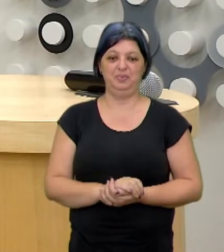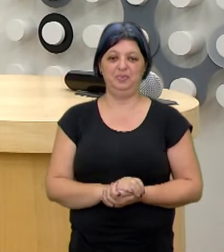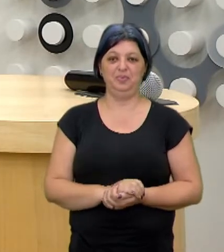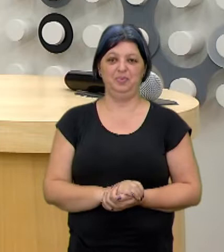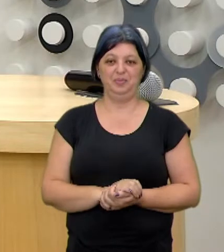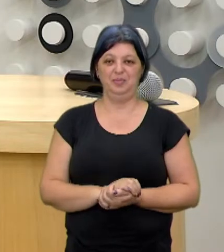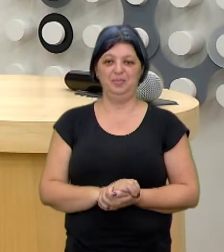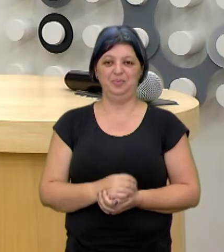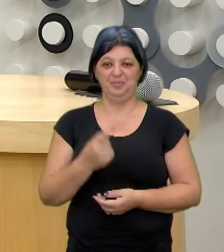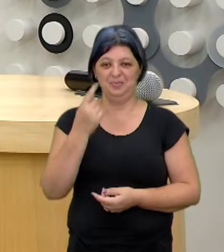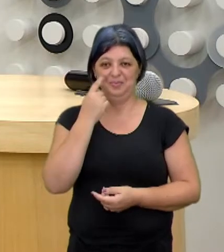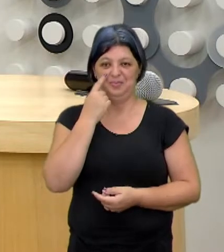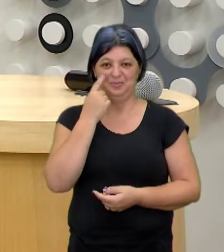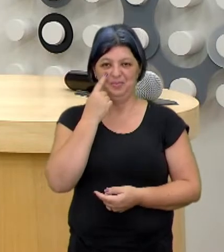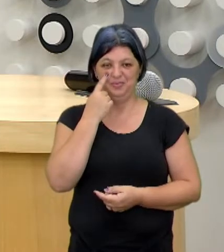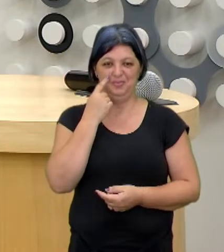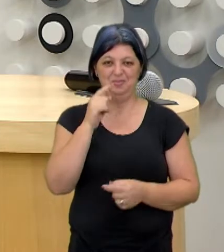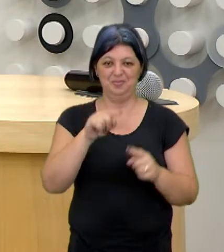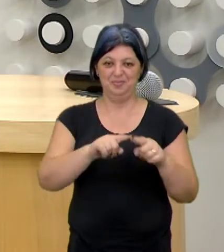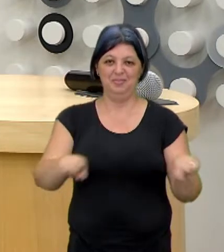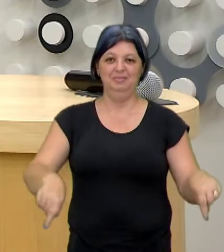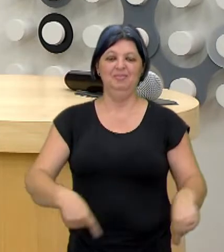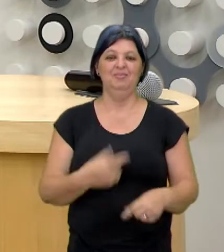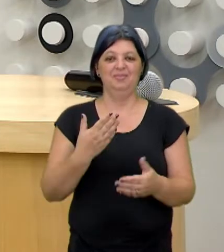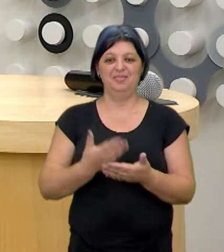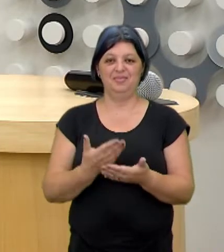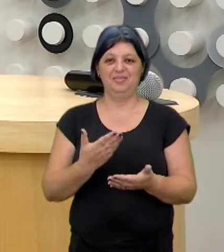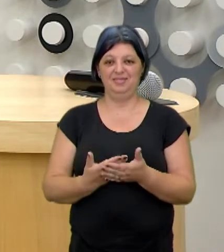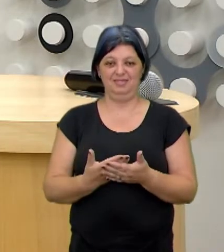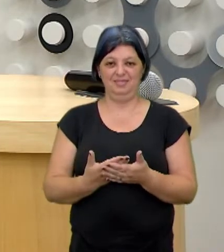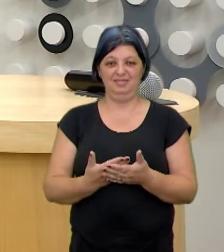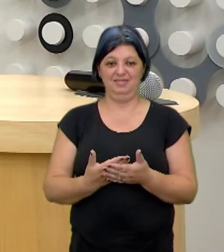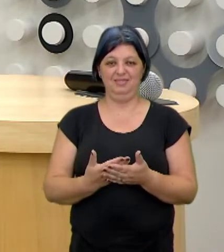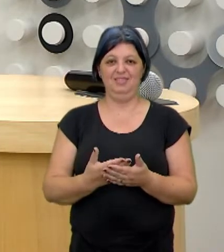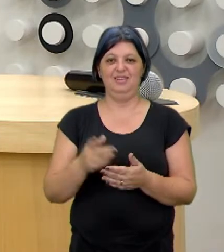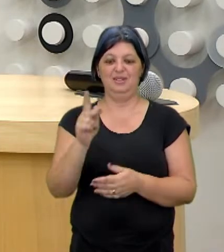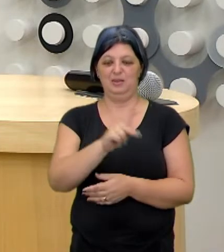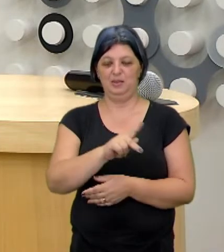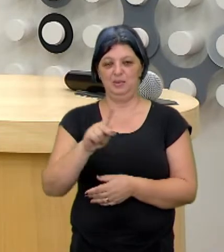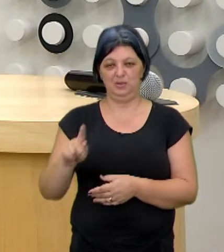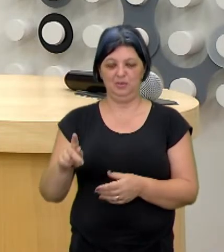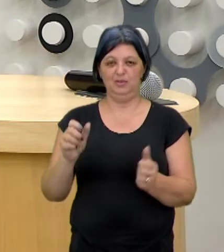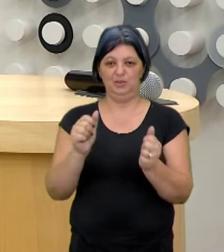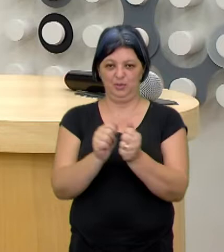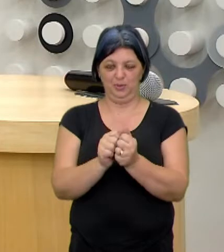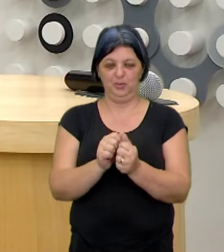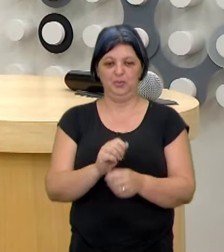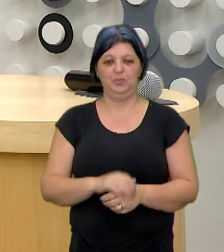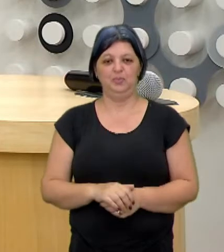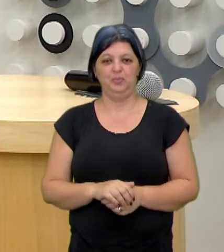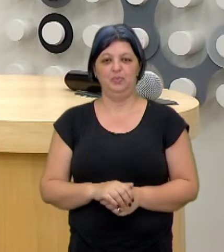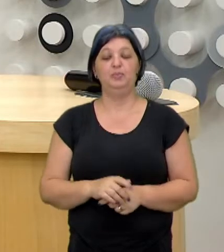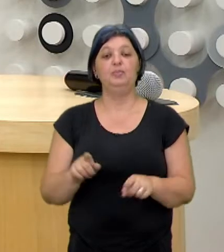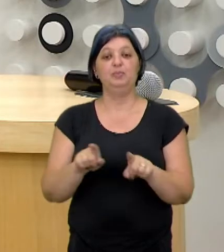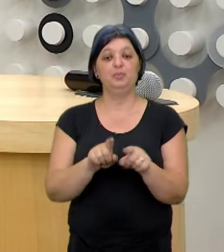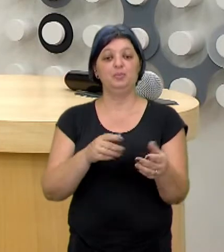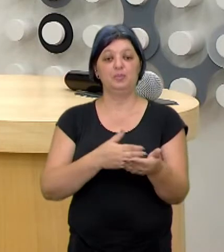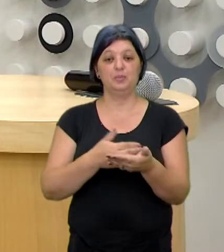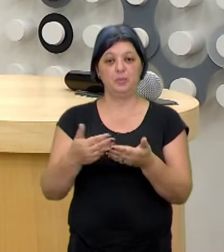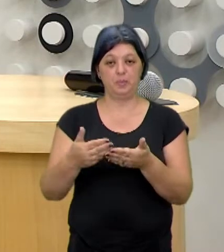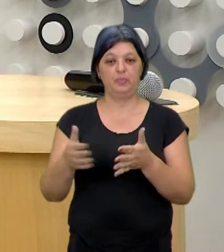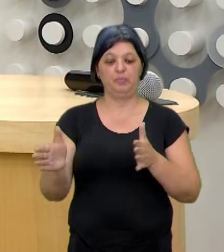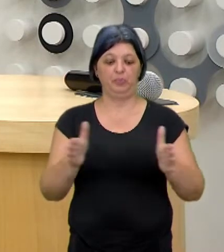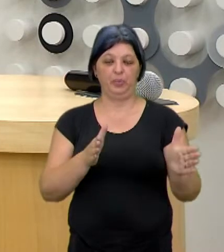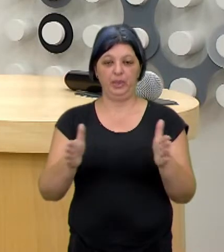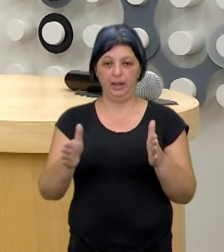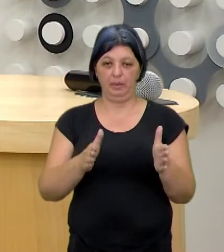professores, e também na sala de aula com seus respectivos professores. E a gente vai iniciar aí falando, né, do tempo